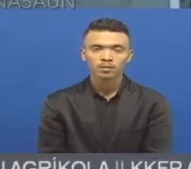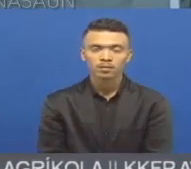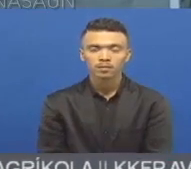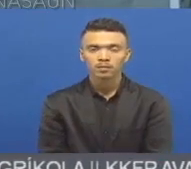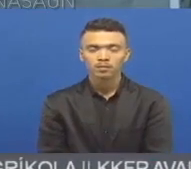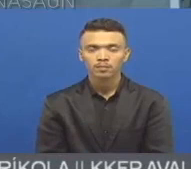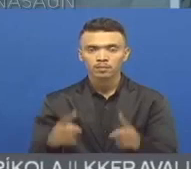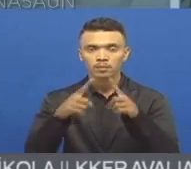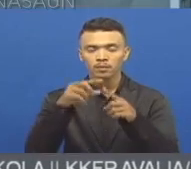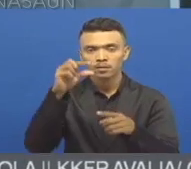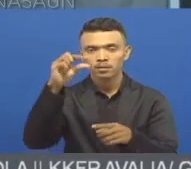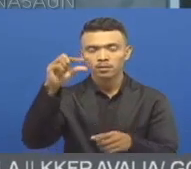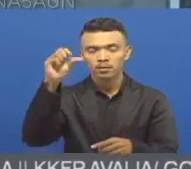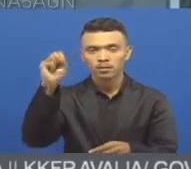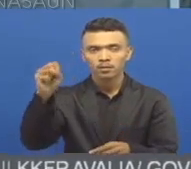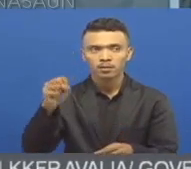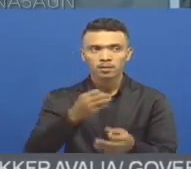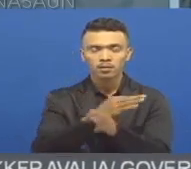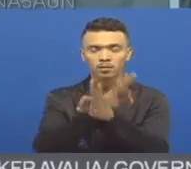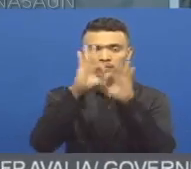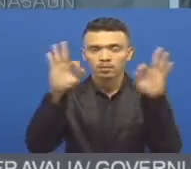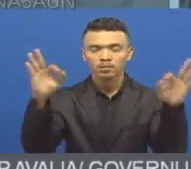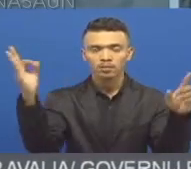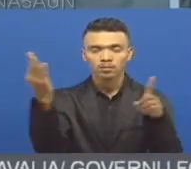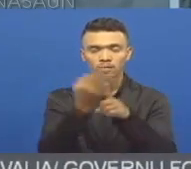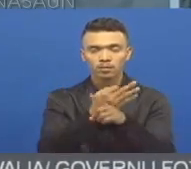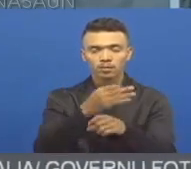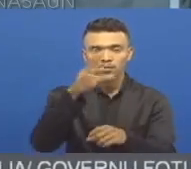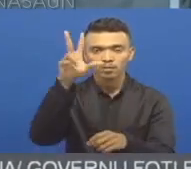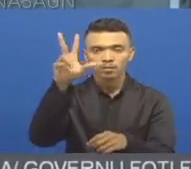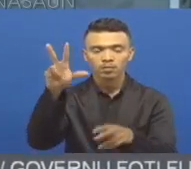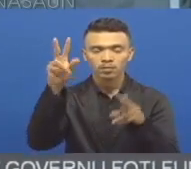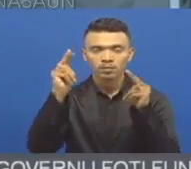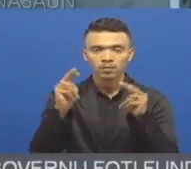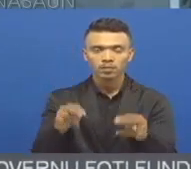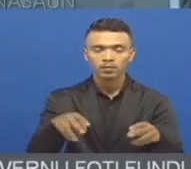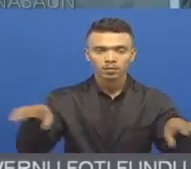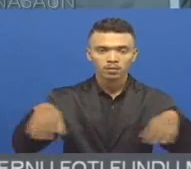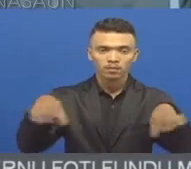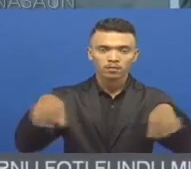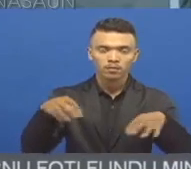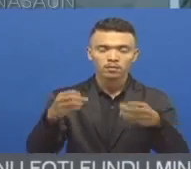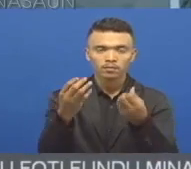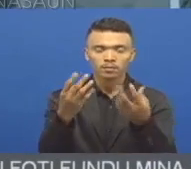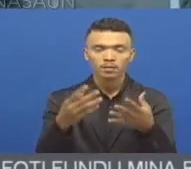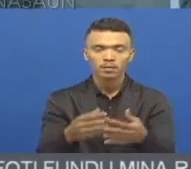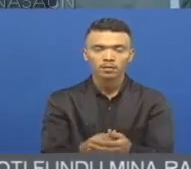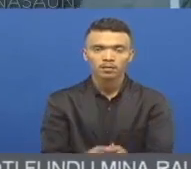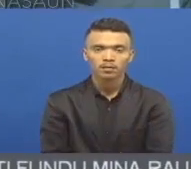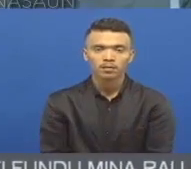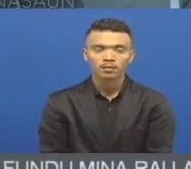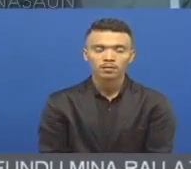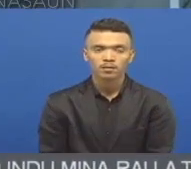da Greater Sunrise União. Até finalizar documentos solo nele, precisa serviços Lubukida e